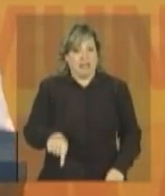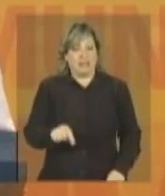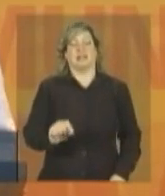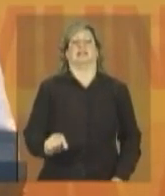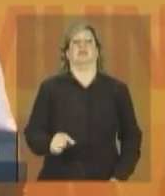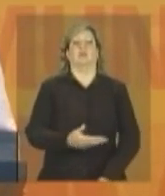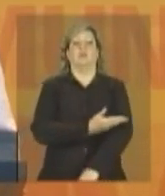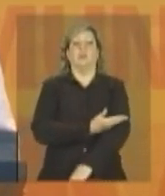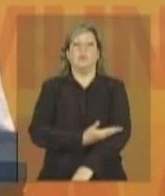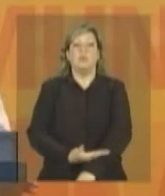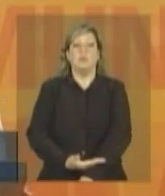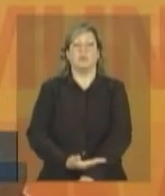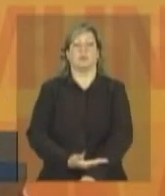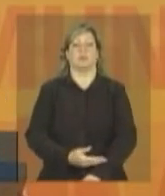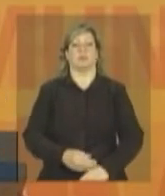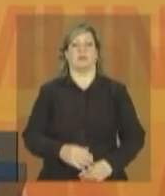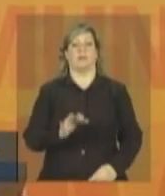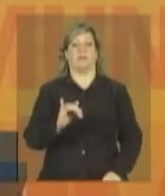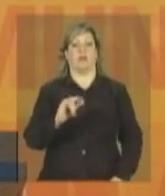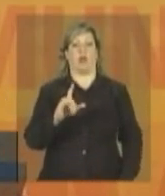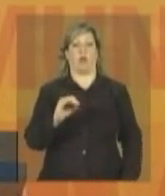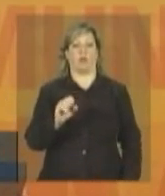filosofia,